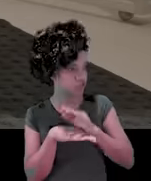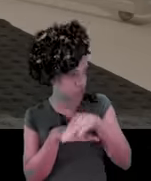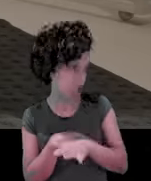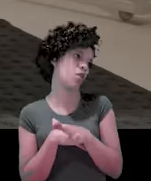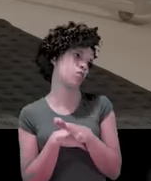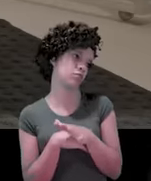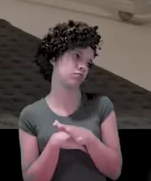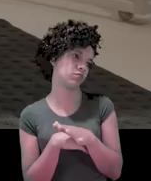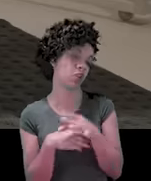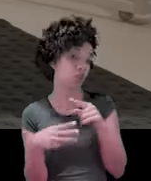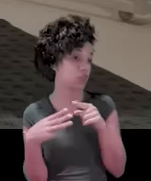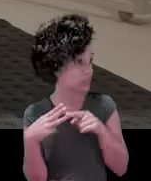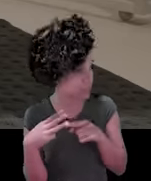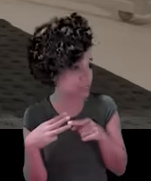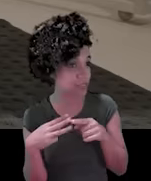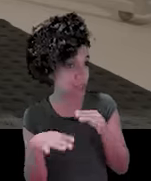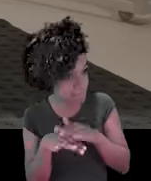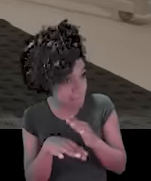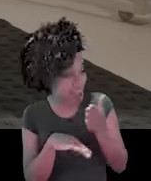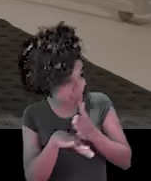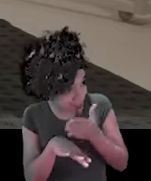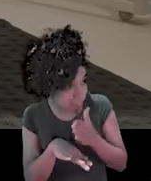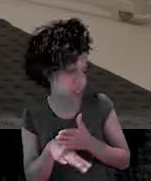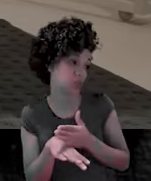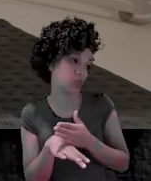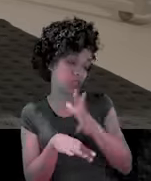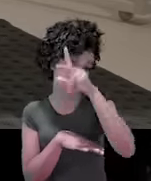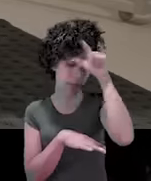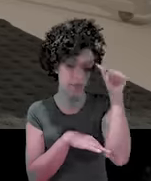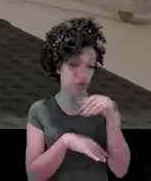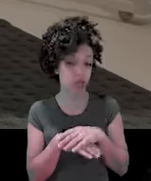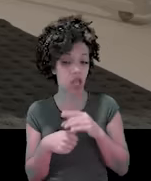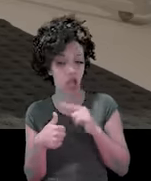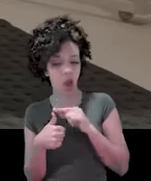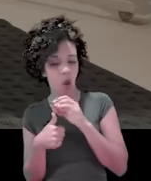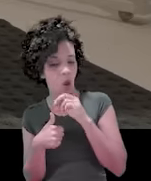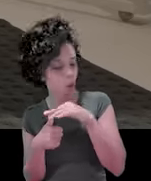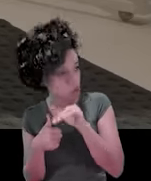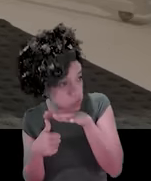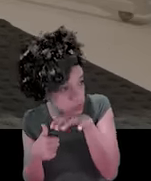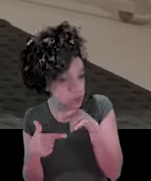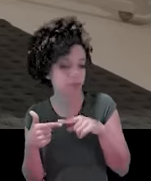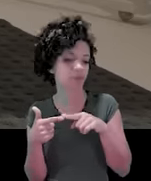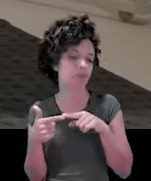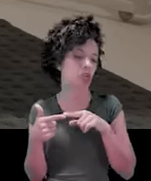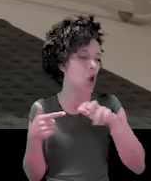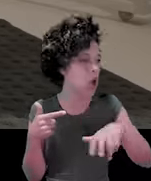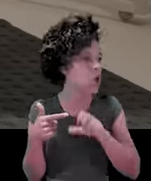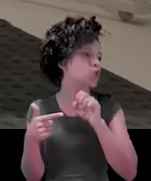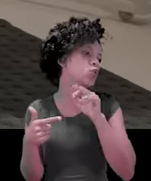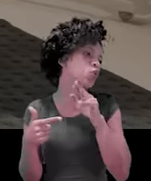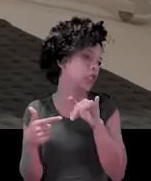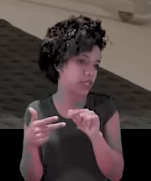né Isso é dos três grandes pensadores Amazônia é onça sucuri e o jacaré-açu É